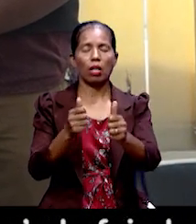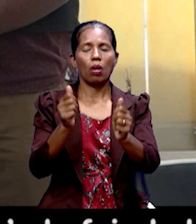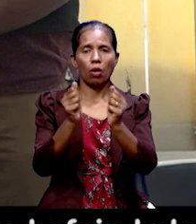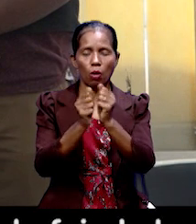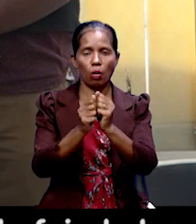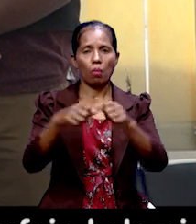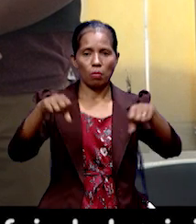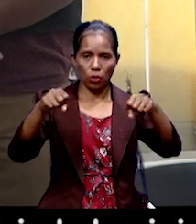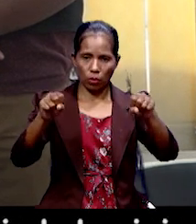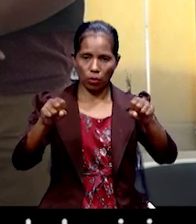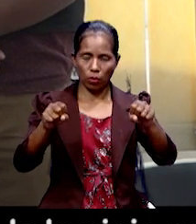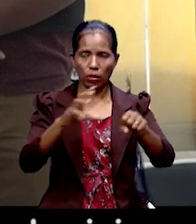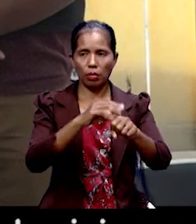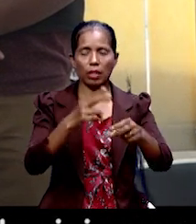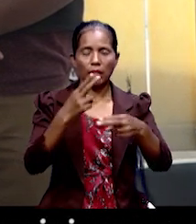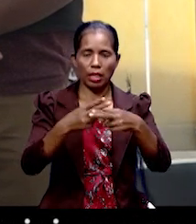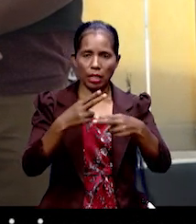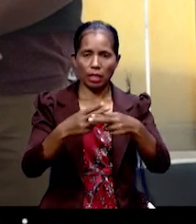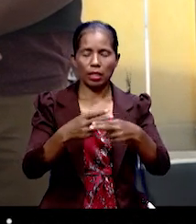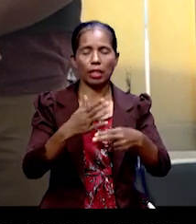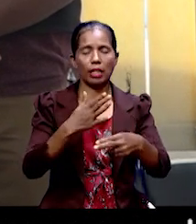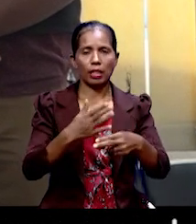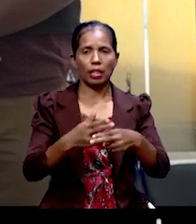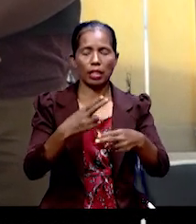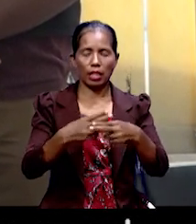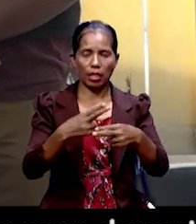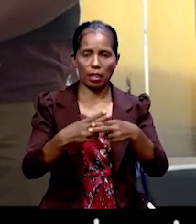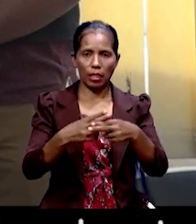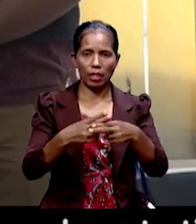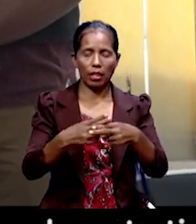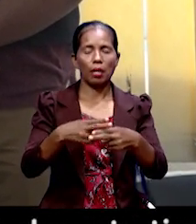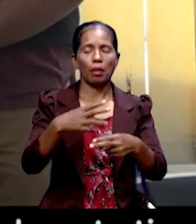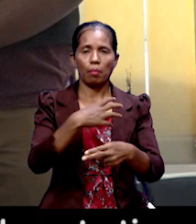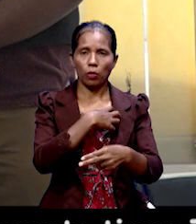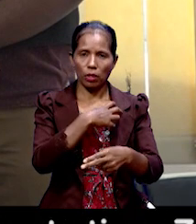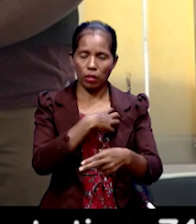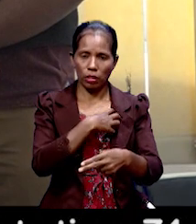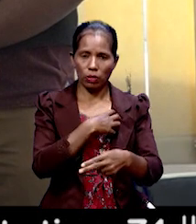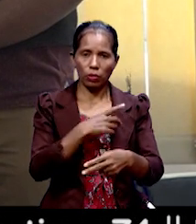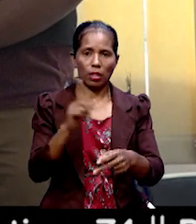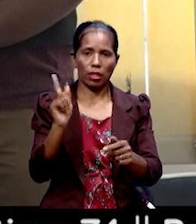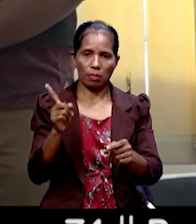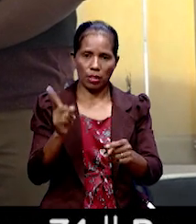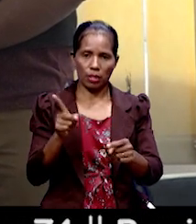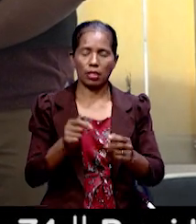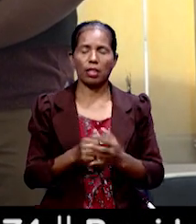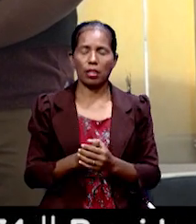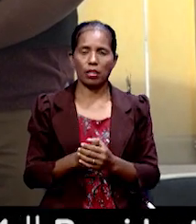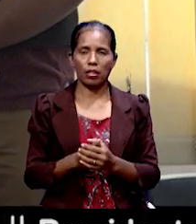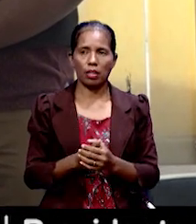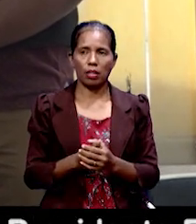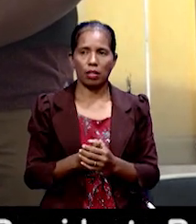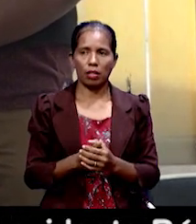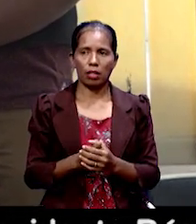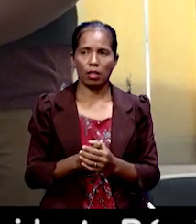depois hanarang an hanesan autoridade policial hori amiasania kata dian